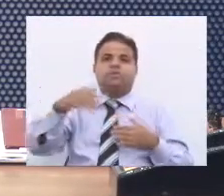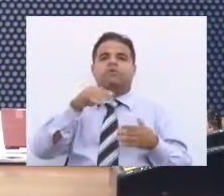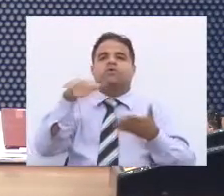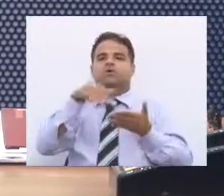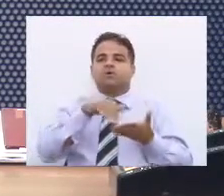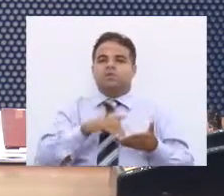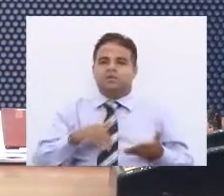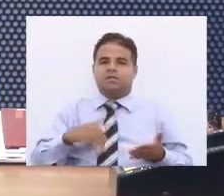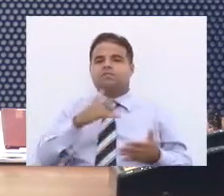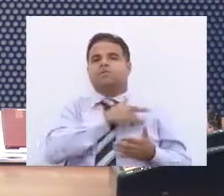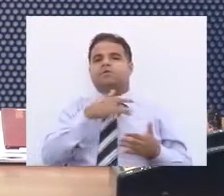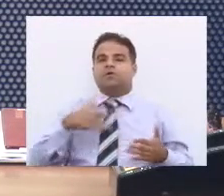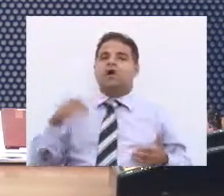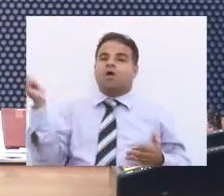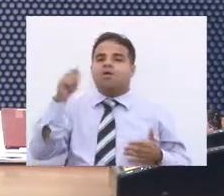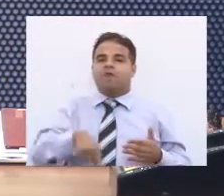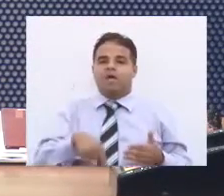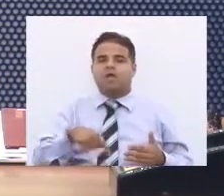de